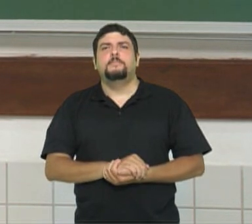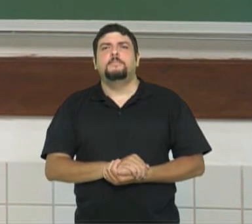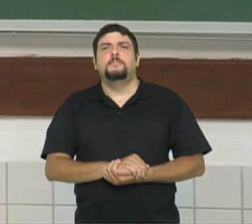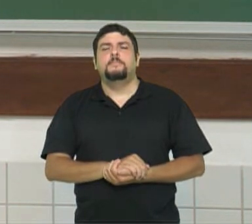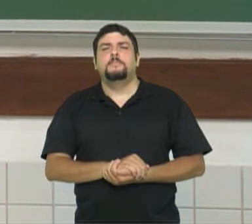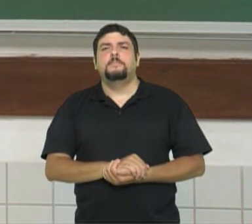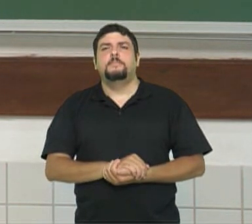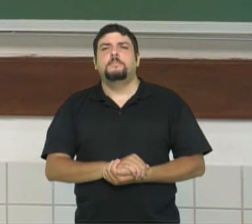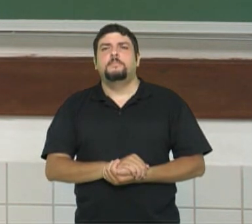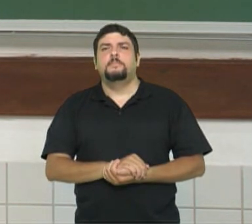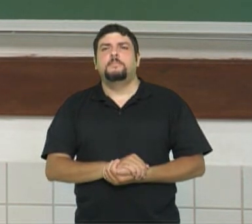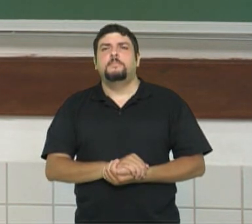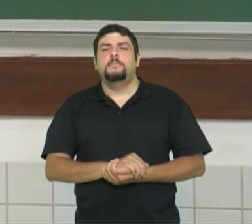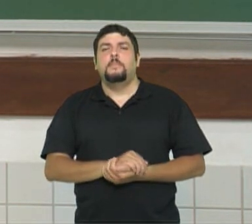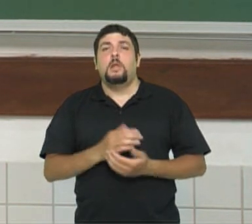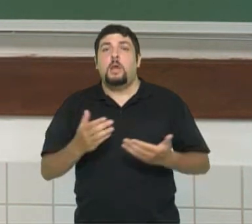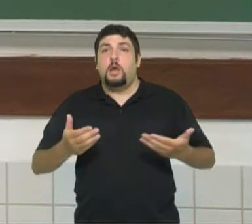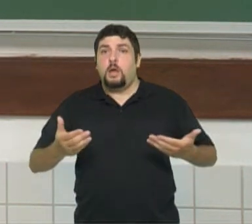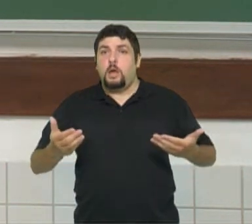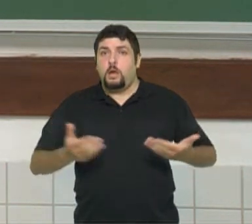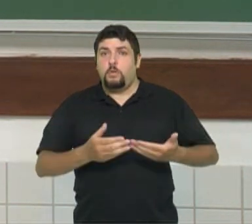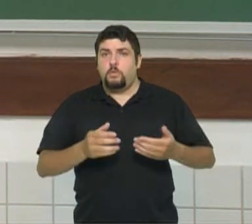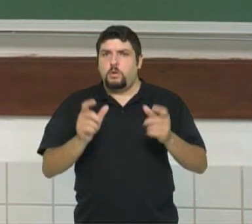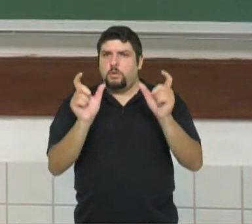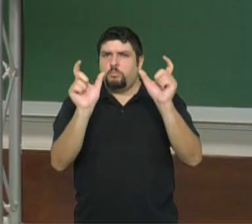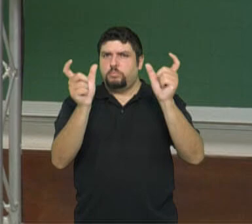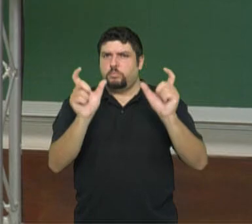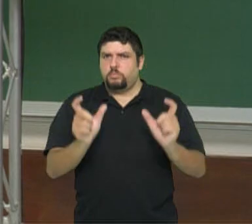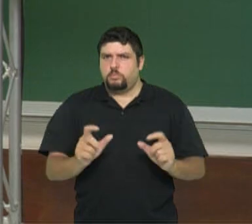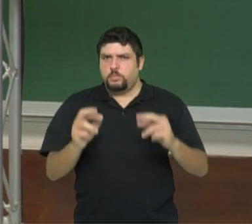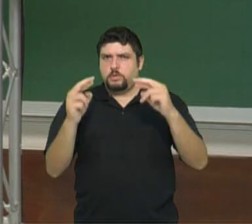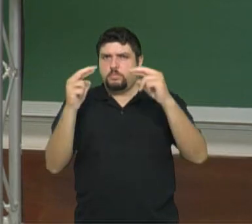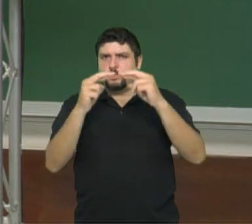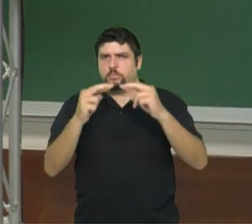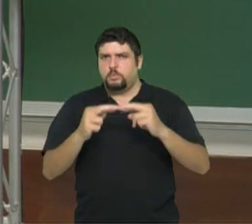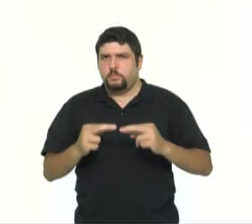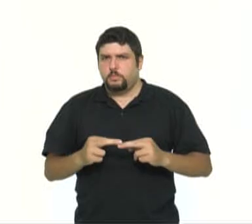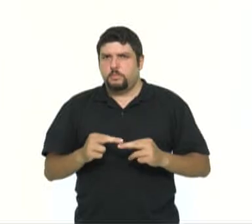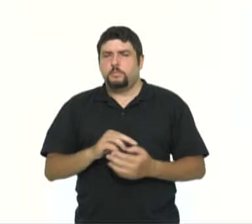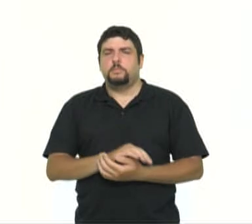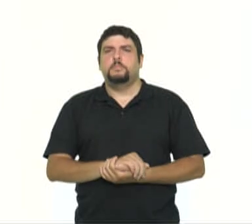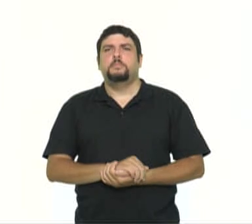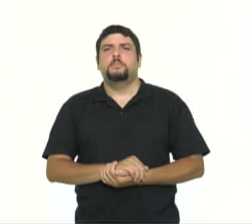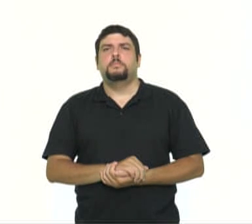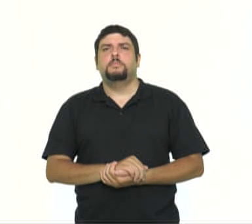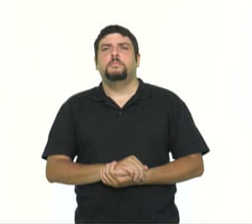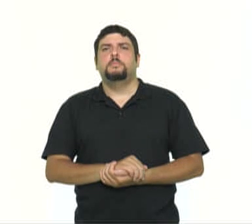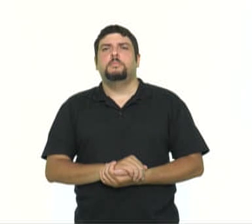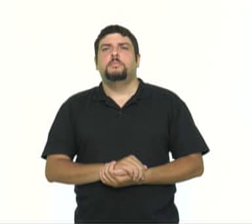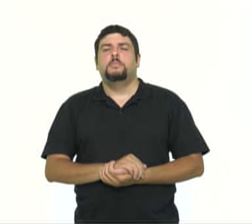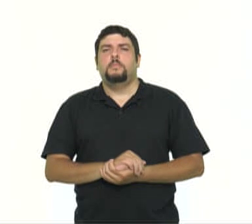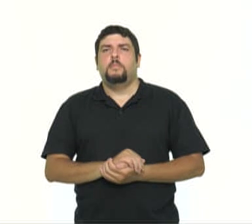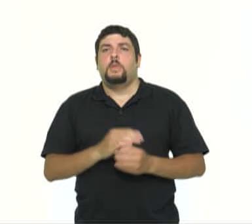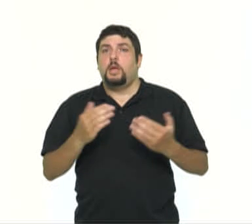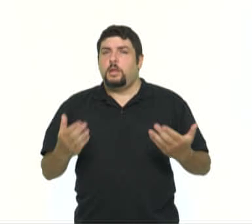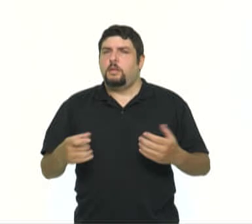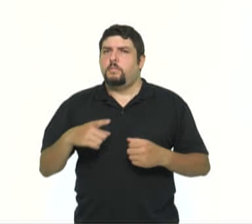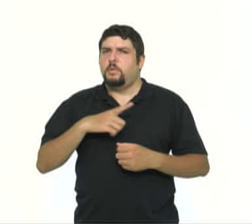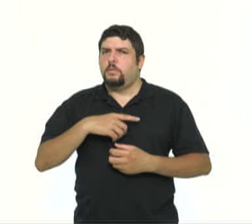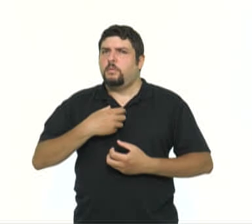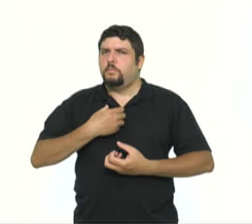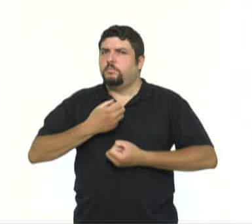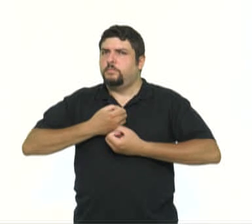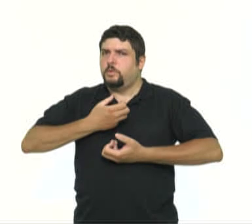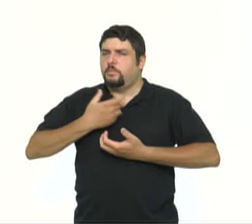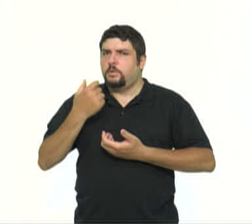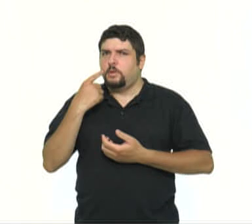Vamos agora à classificação das rimas. Olha lá, então, nós temos um exemplo aqui, já vou explicar para vocês,